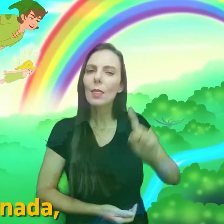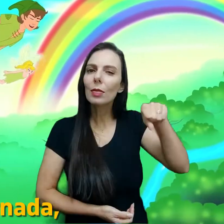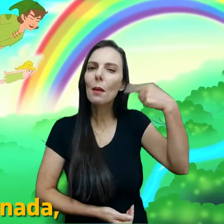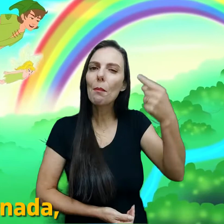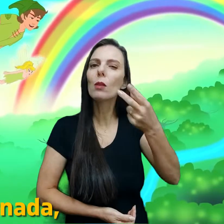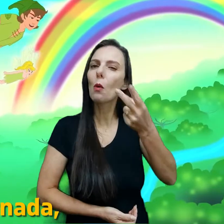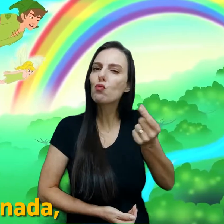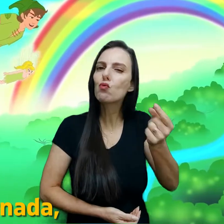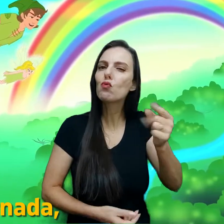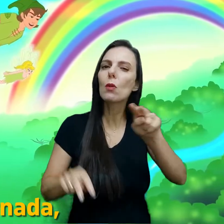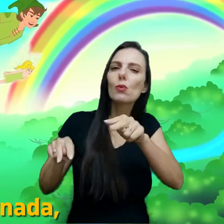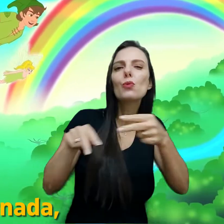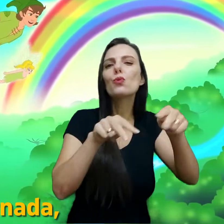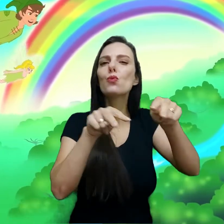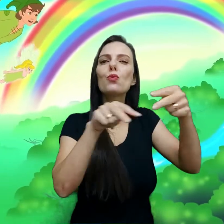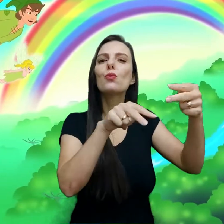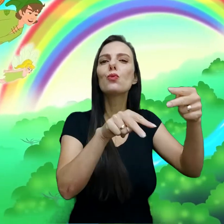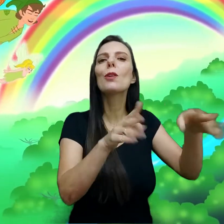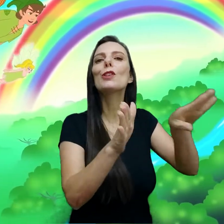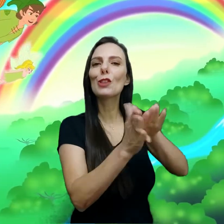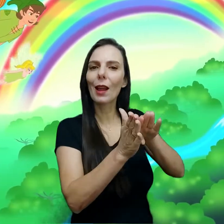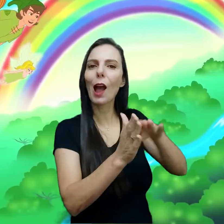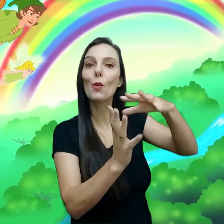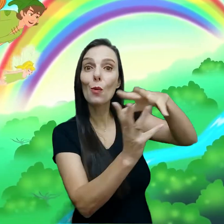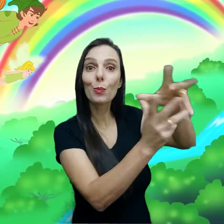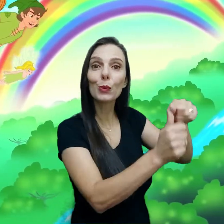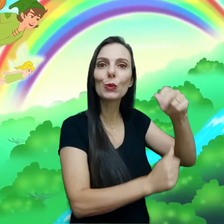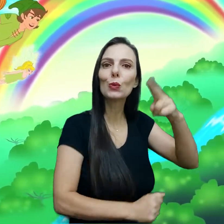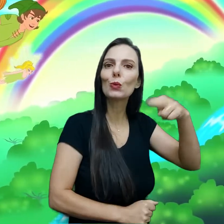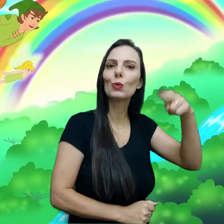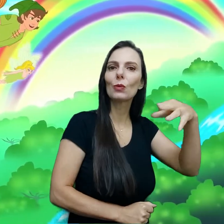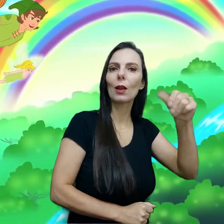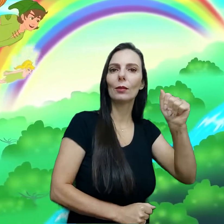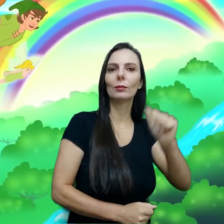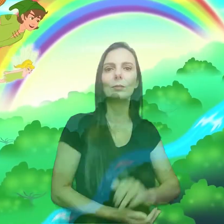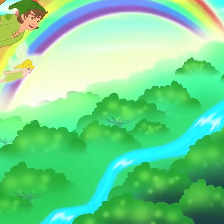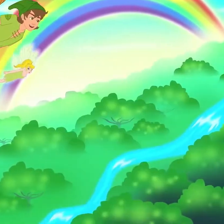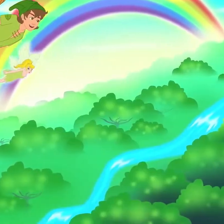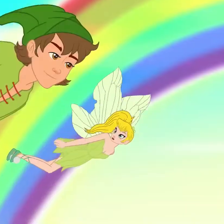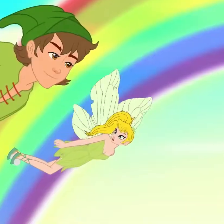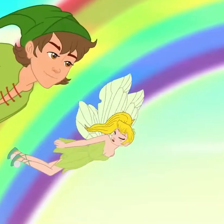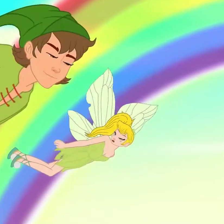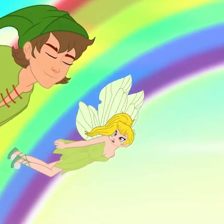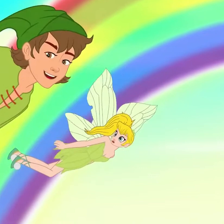E depois de uma longa jornada, lá estavam eles na Terra do Nunca.